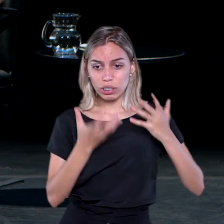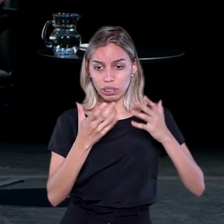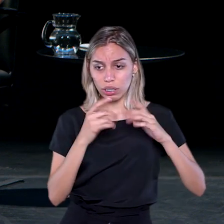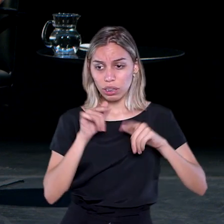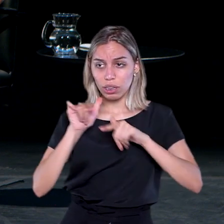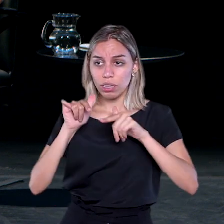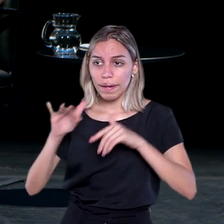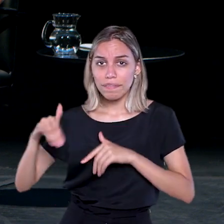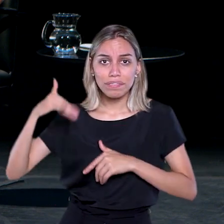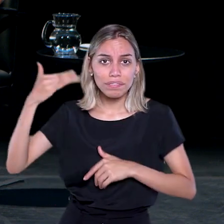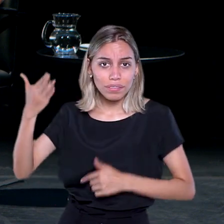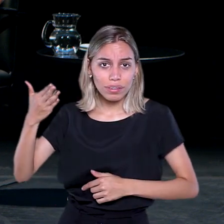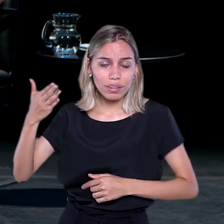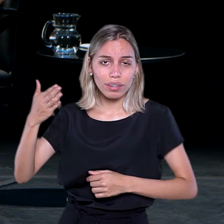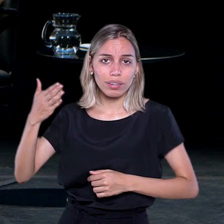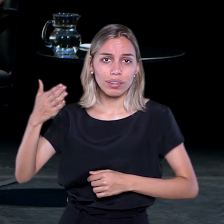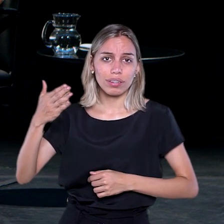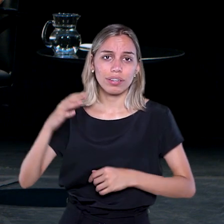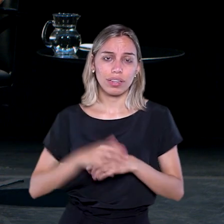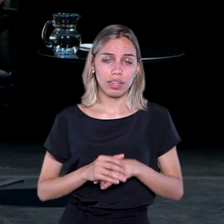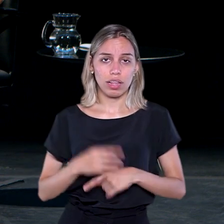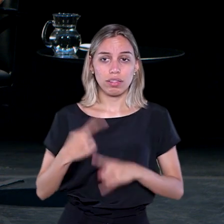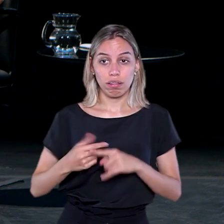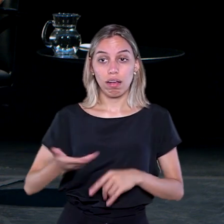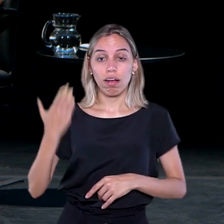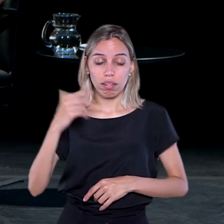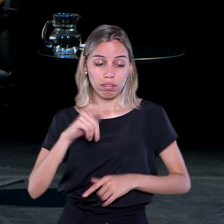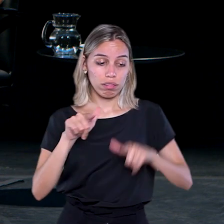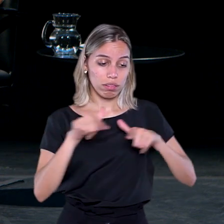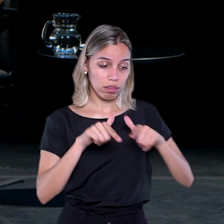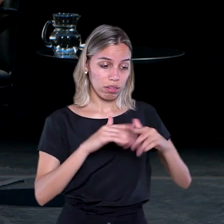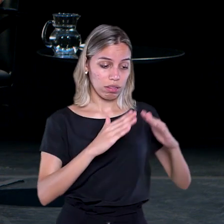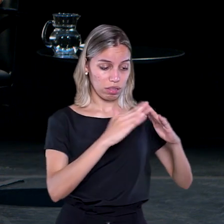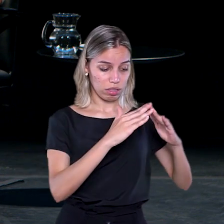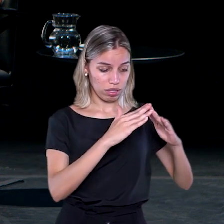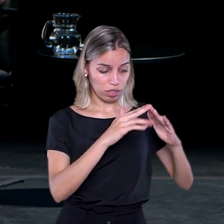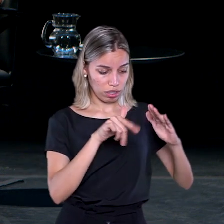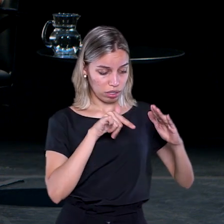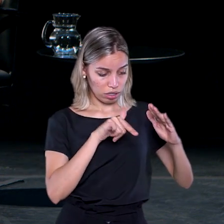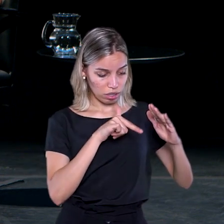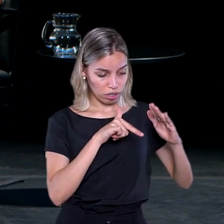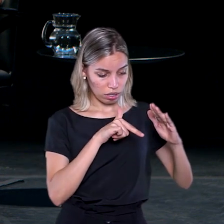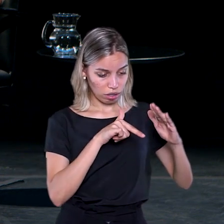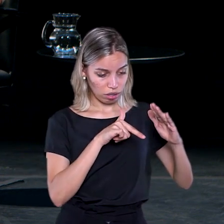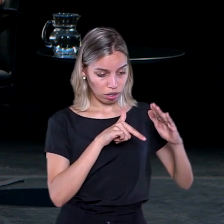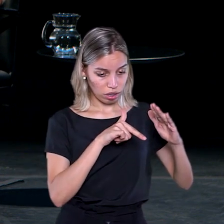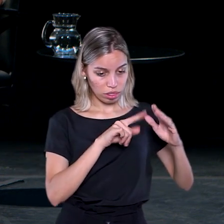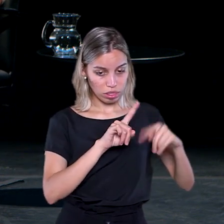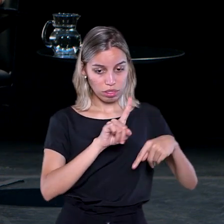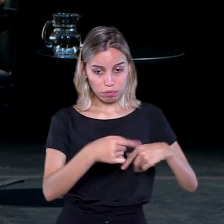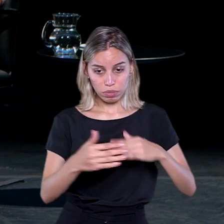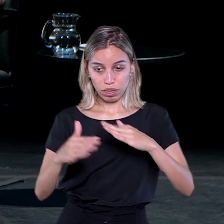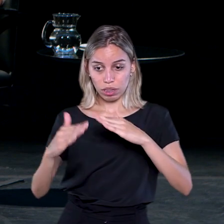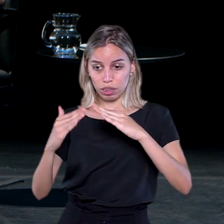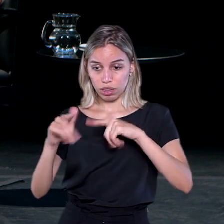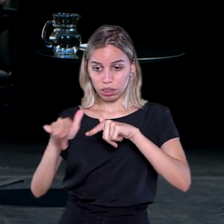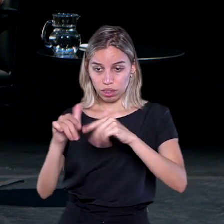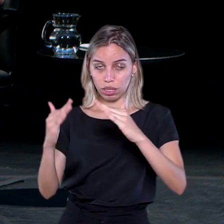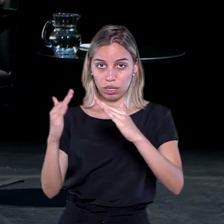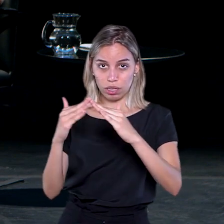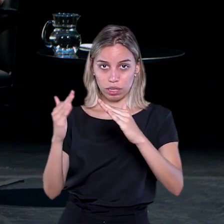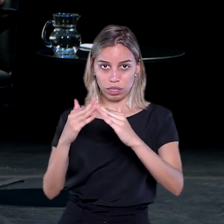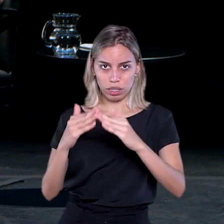branco, masculino, e, para complementar, cis, heterossexual e cristão, a justiça precisa ser um outro fenômeno, uma outra concepção que